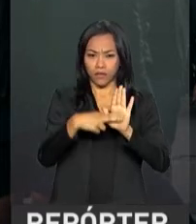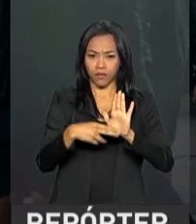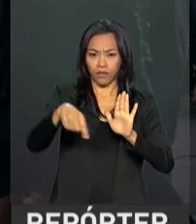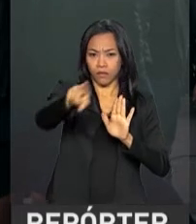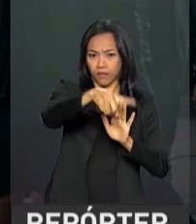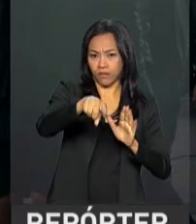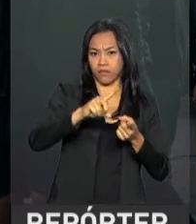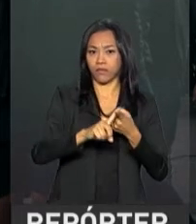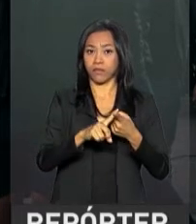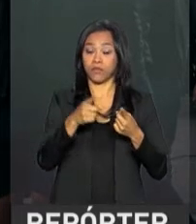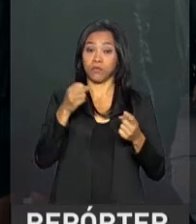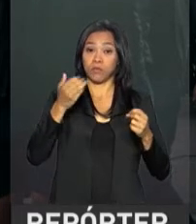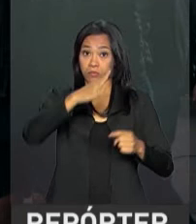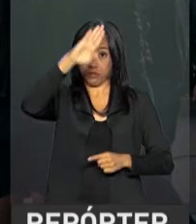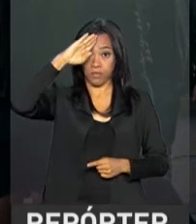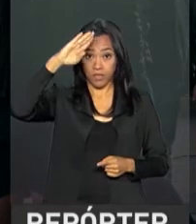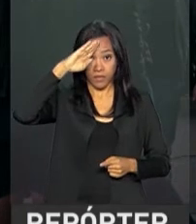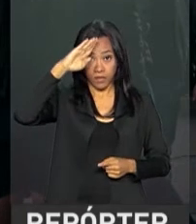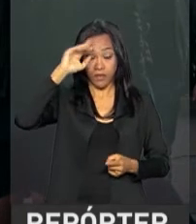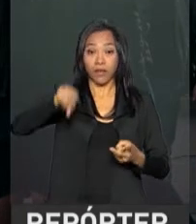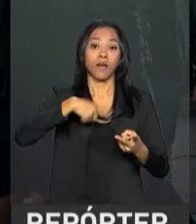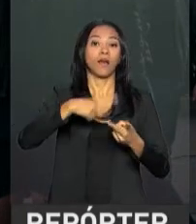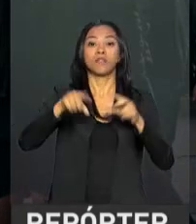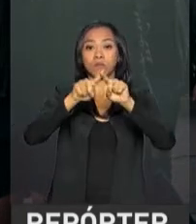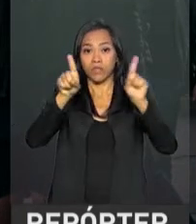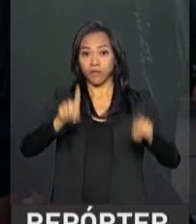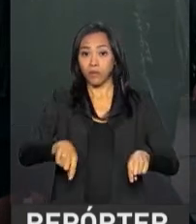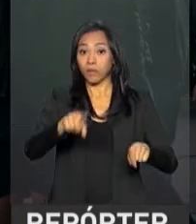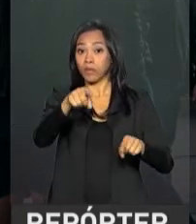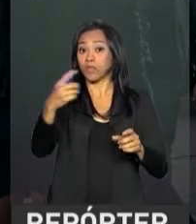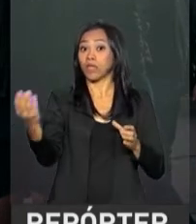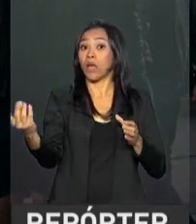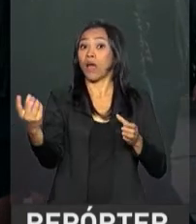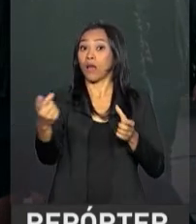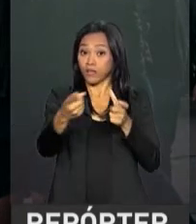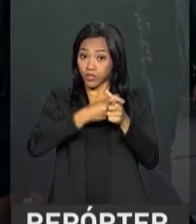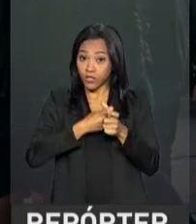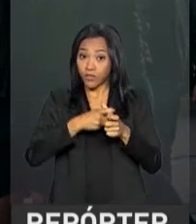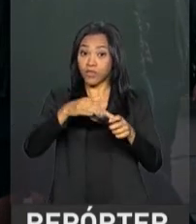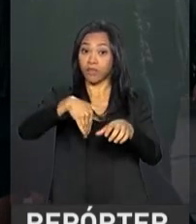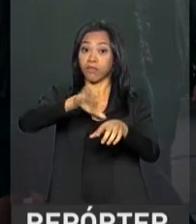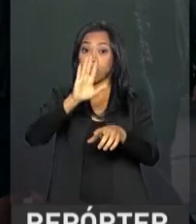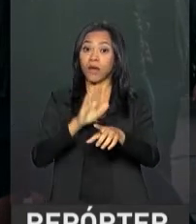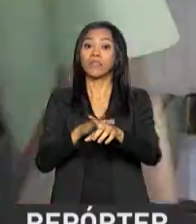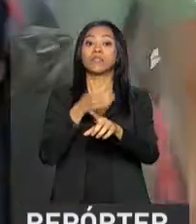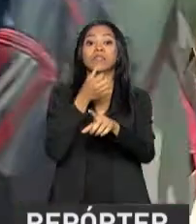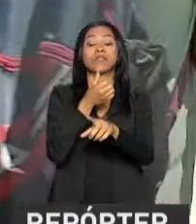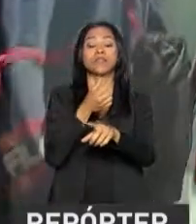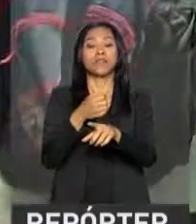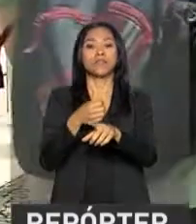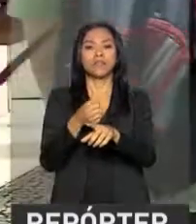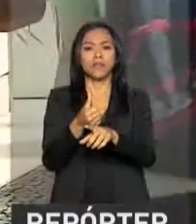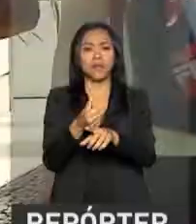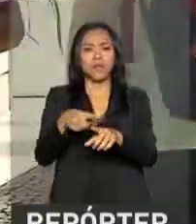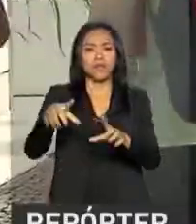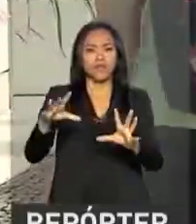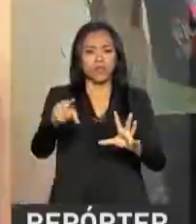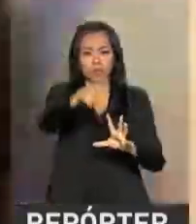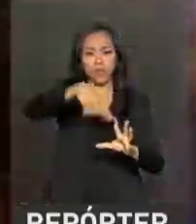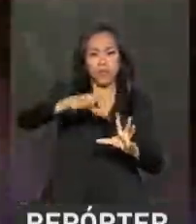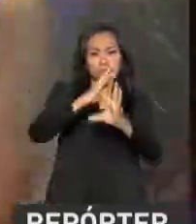militares o déficit chega a quase 269 bilhões de reais o rombo na previdência